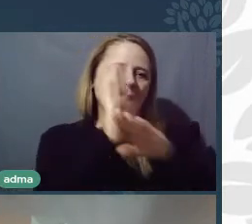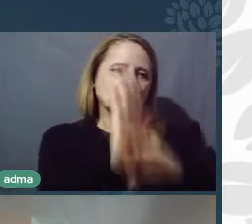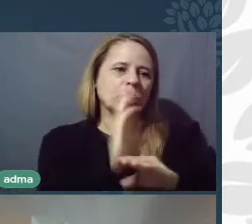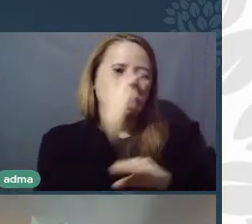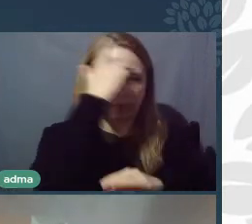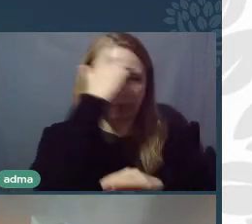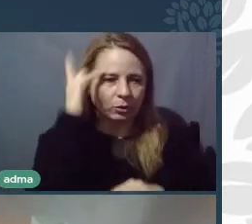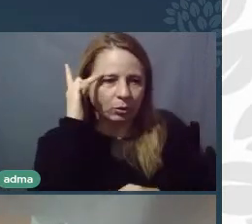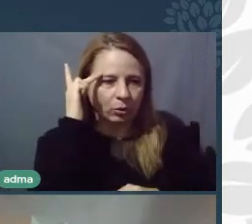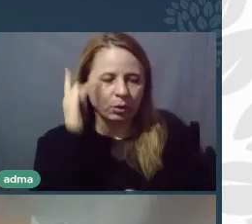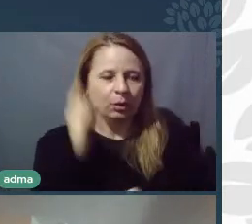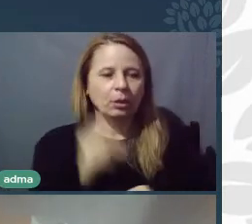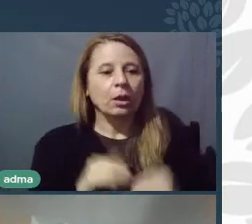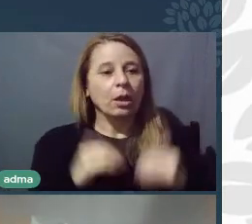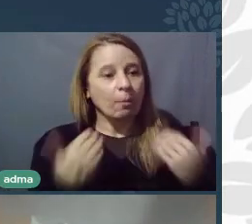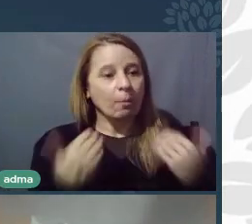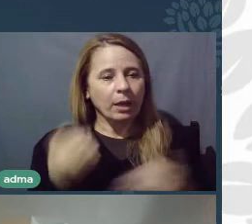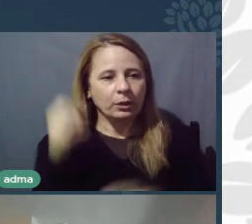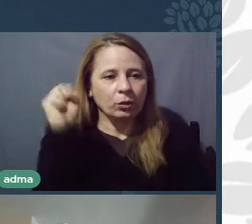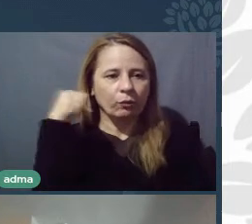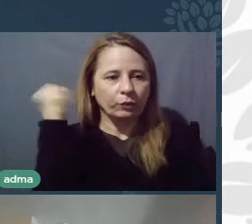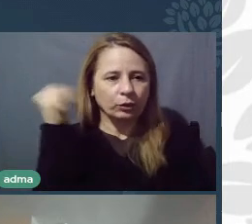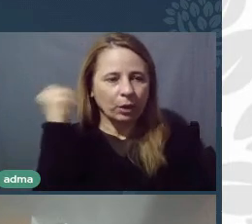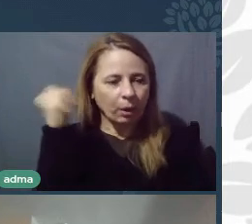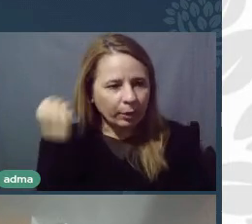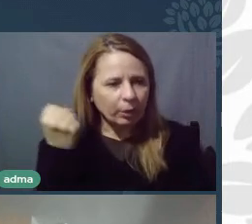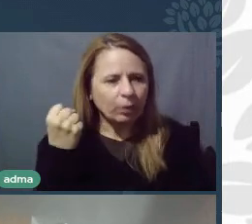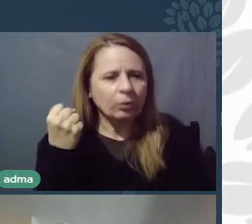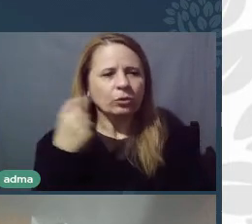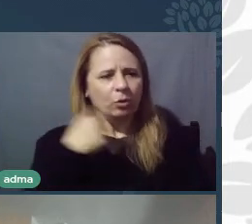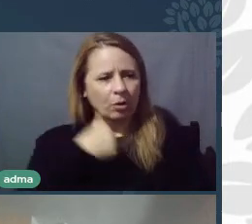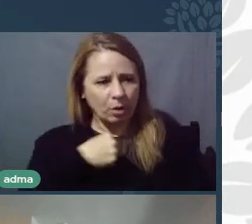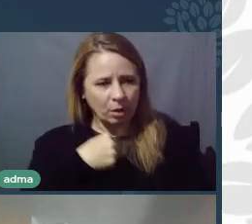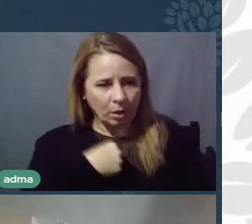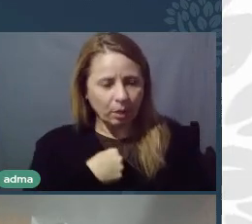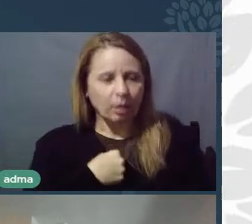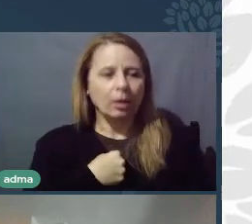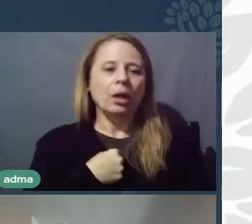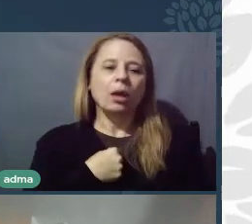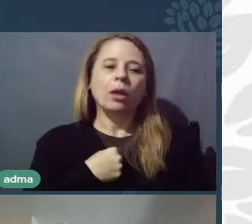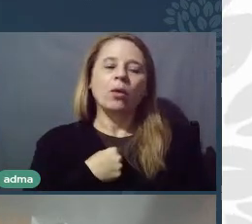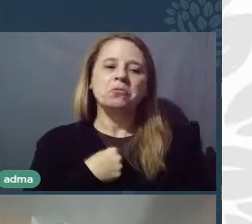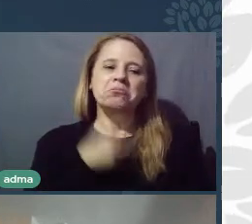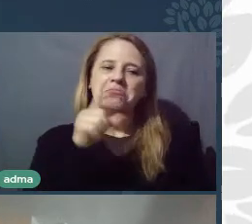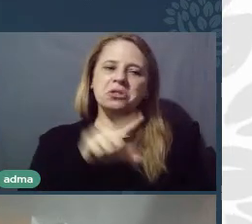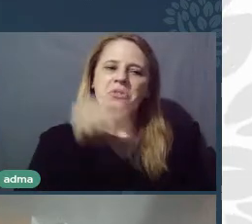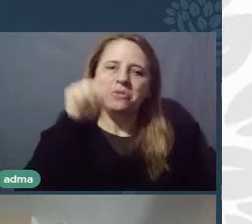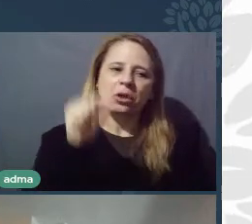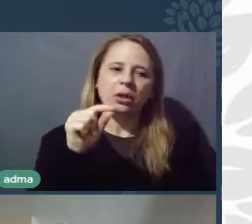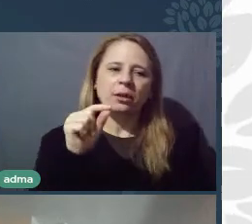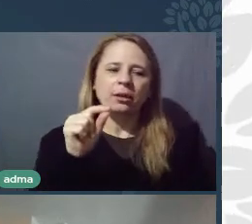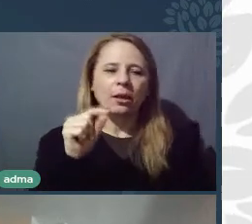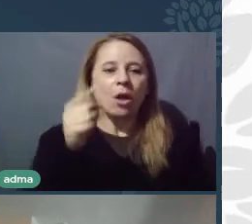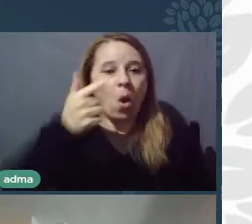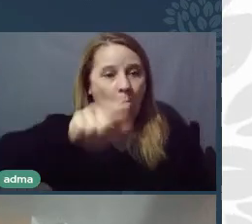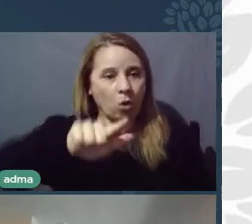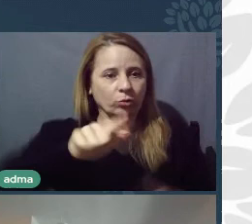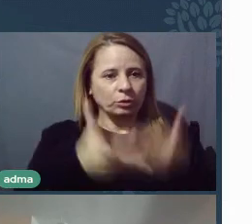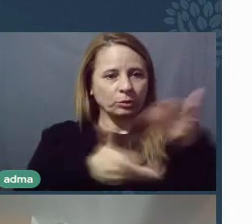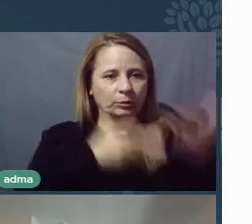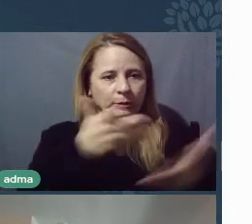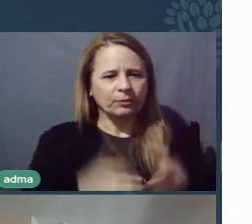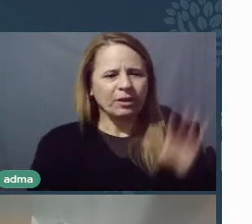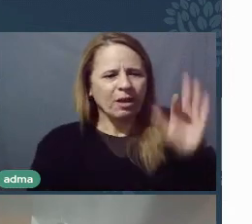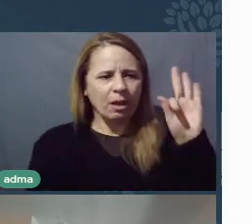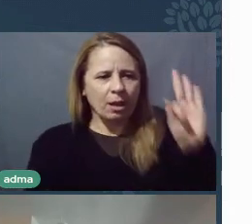superficialmente, mas como fisioterapeuta eu prefiro me ater aos não farmacológicos. Bom, o que é o